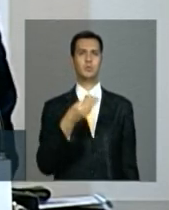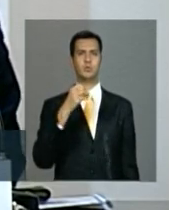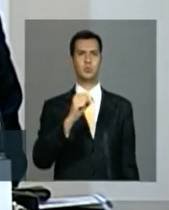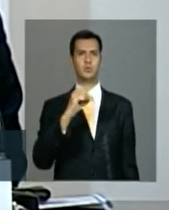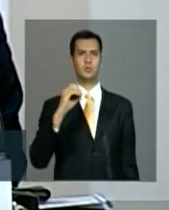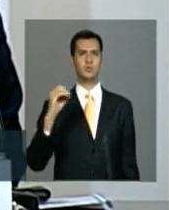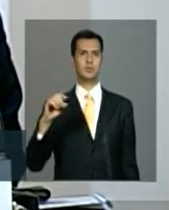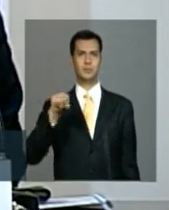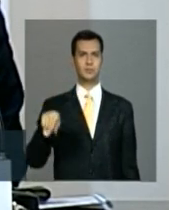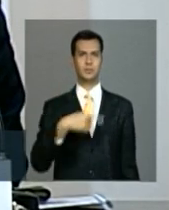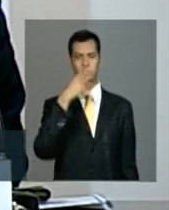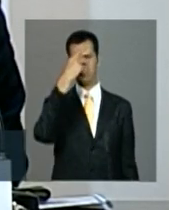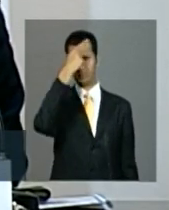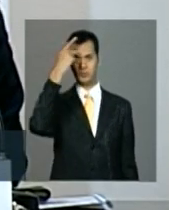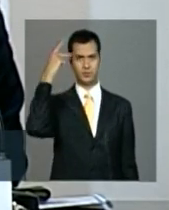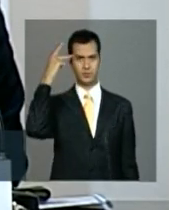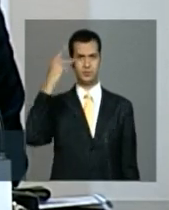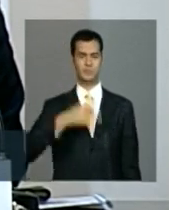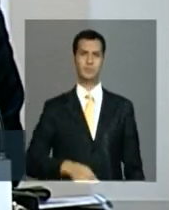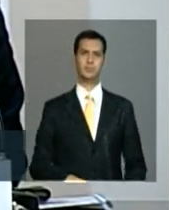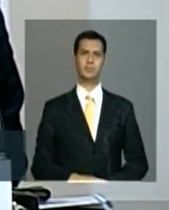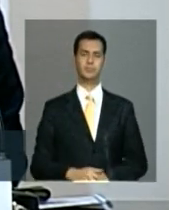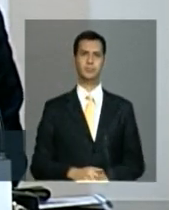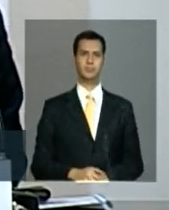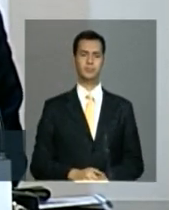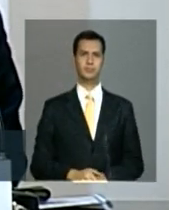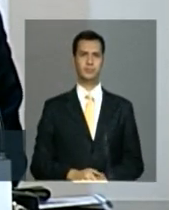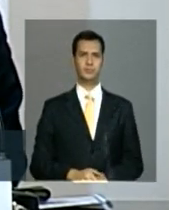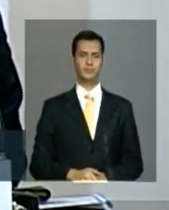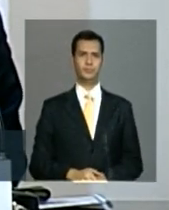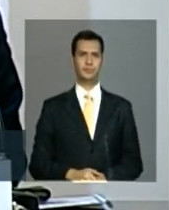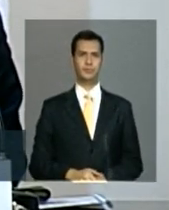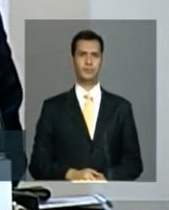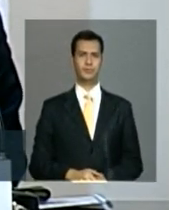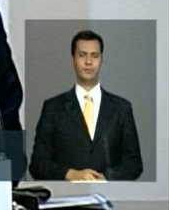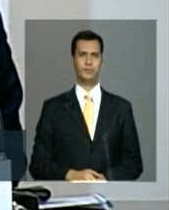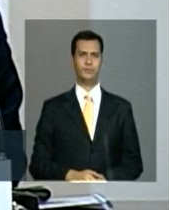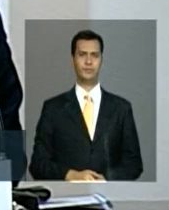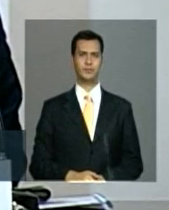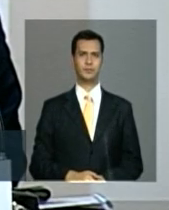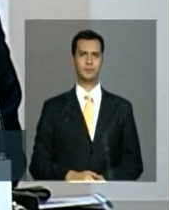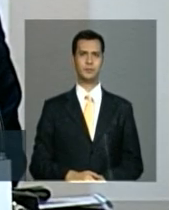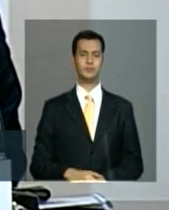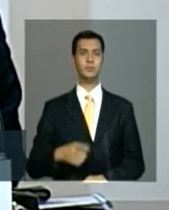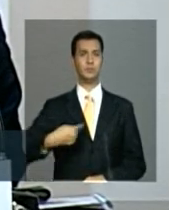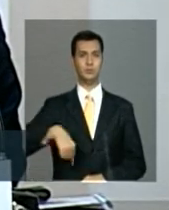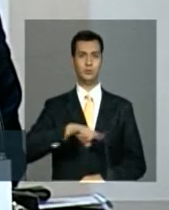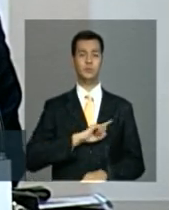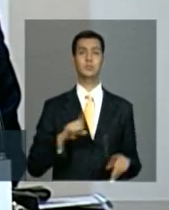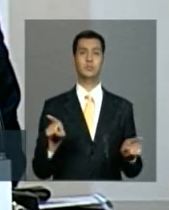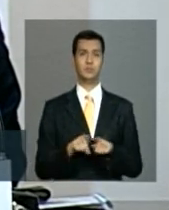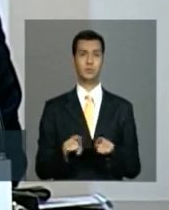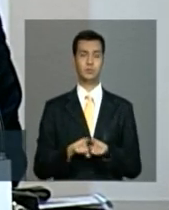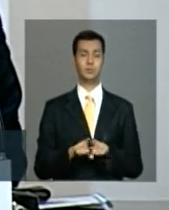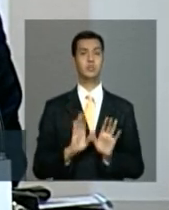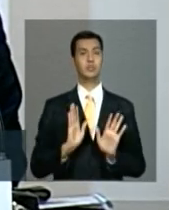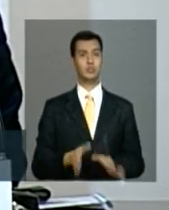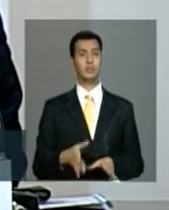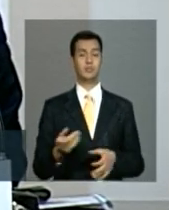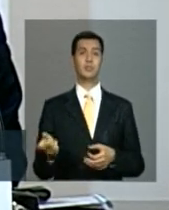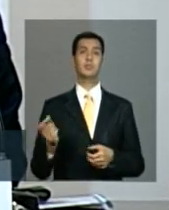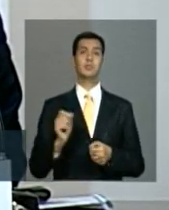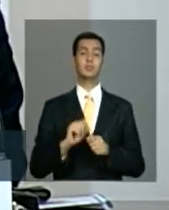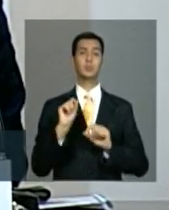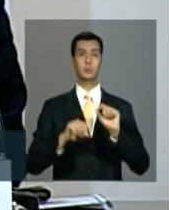800.000 pessoas eh Nós também Eh estamos recuperando 2.400